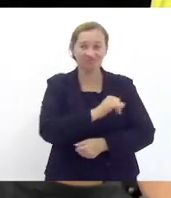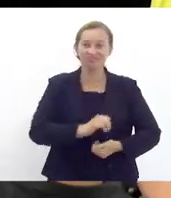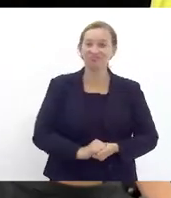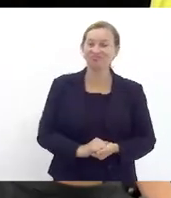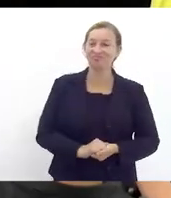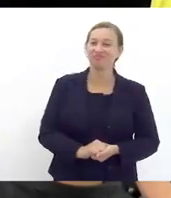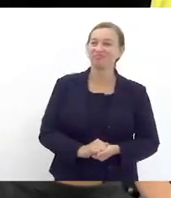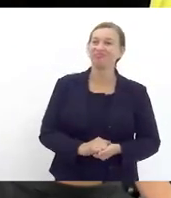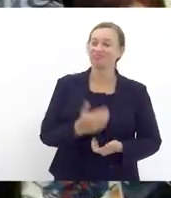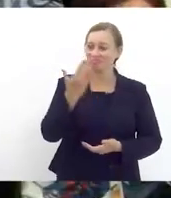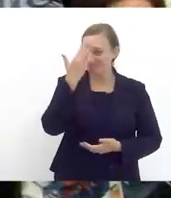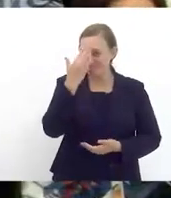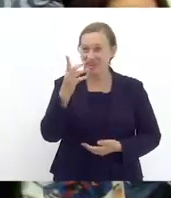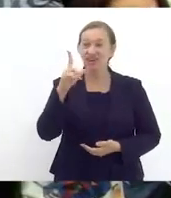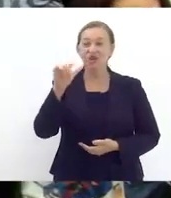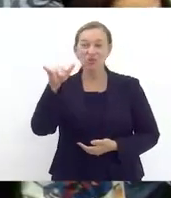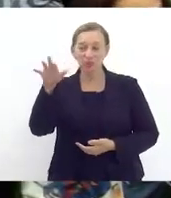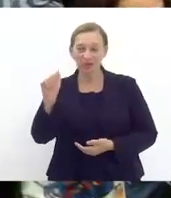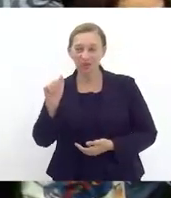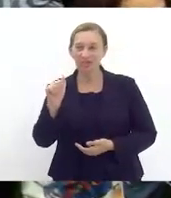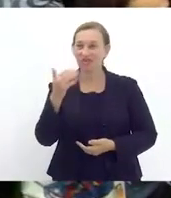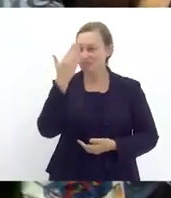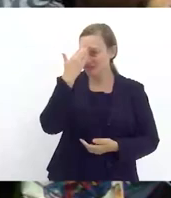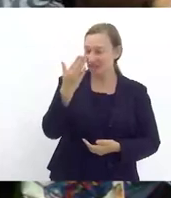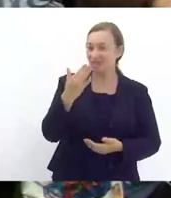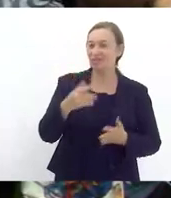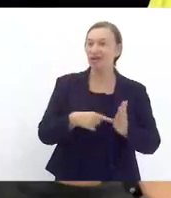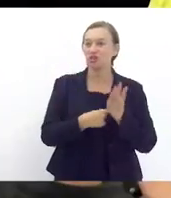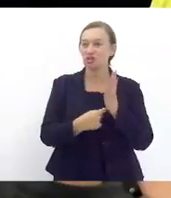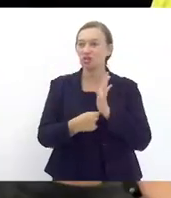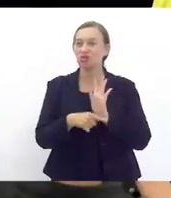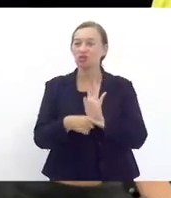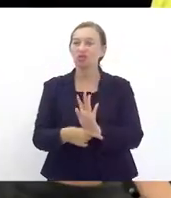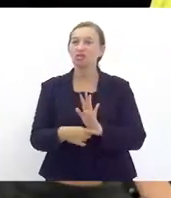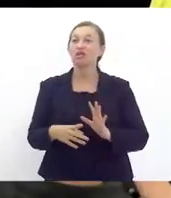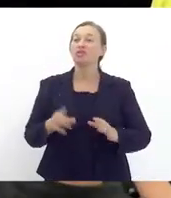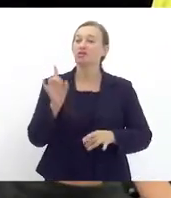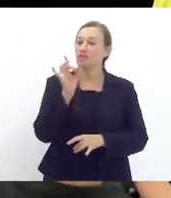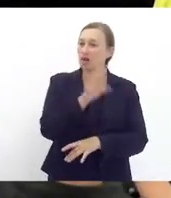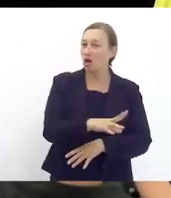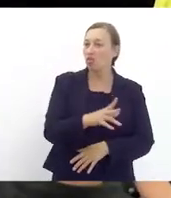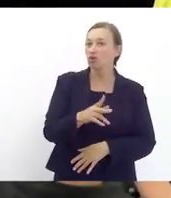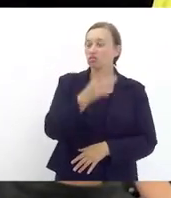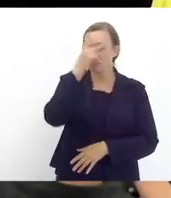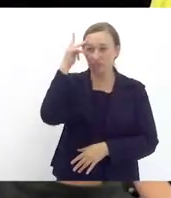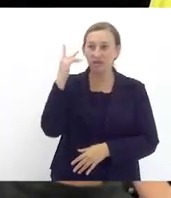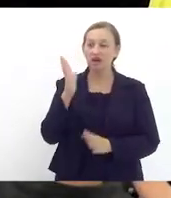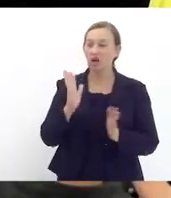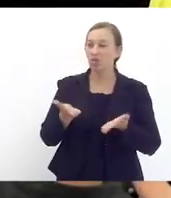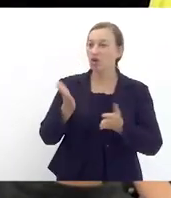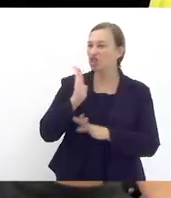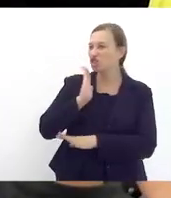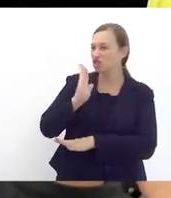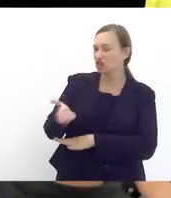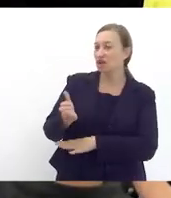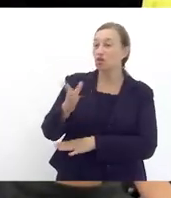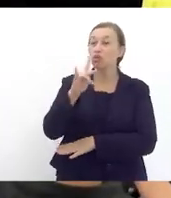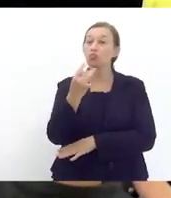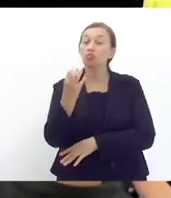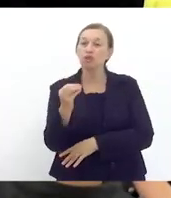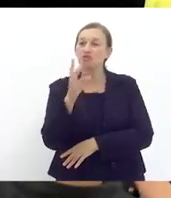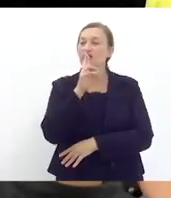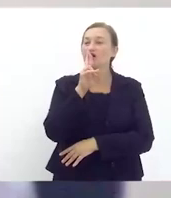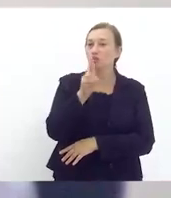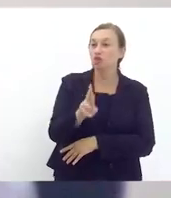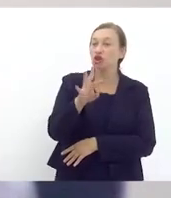obrigada Luana obrigada pelas contribuições é comigo foi a nossa última inscrita eu vou passar direto aqui para o Binho para